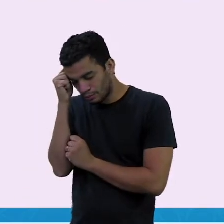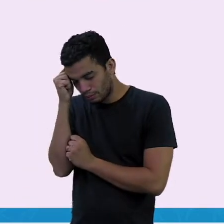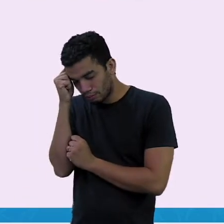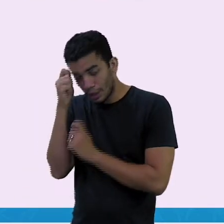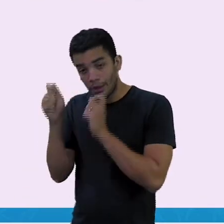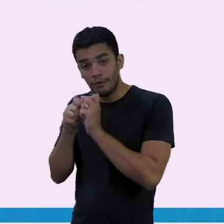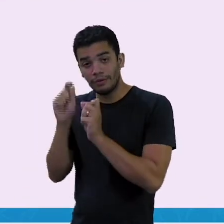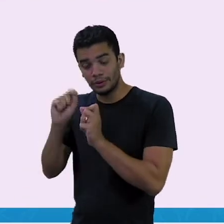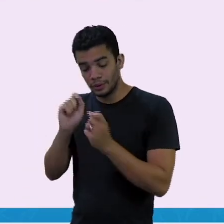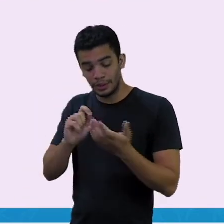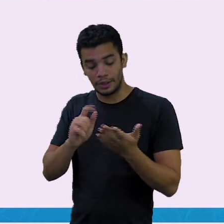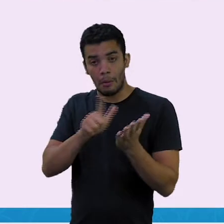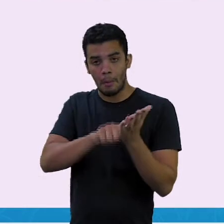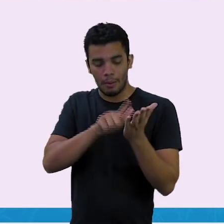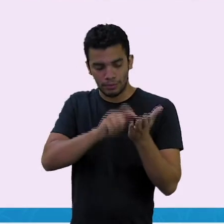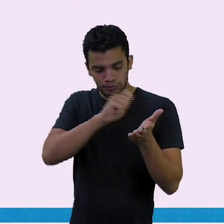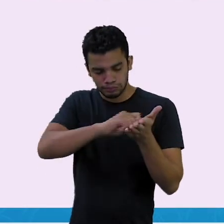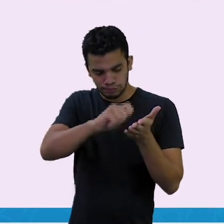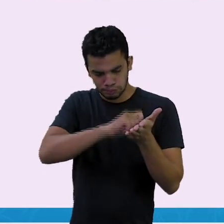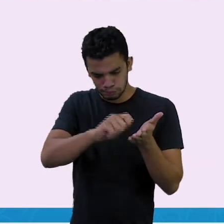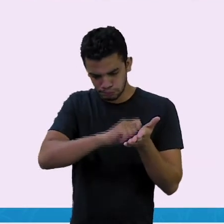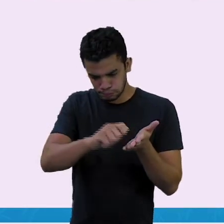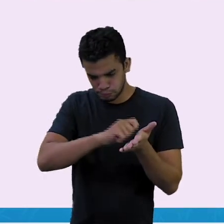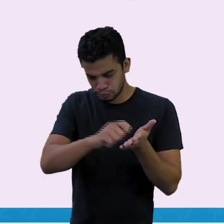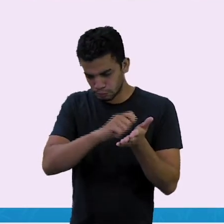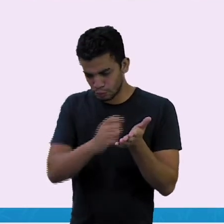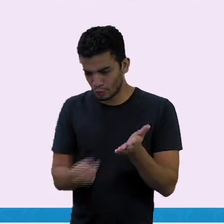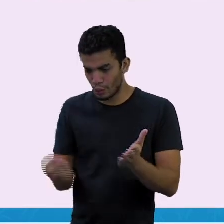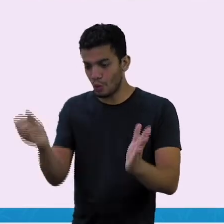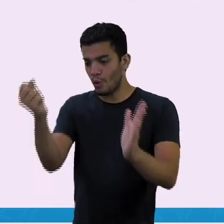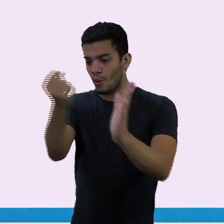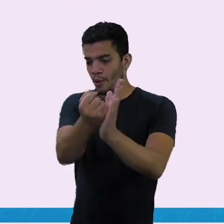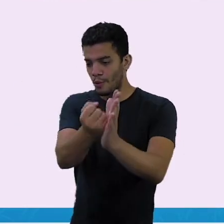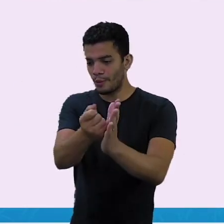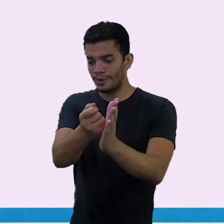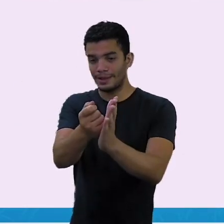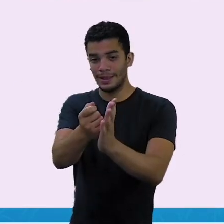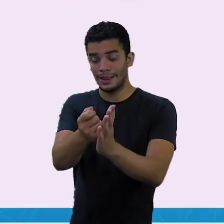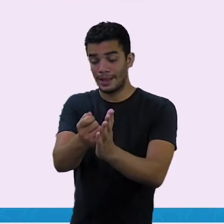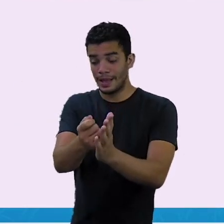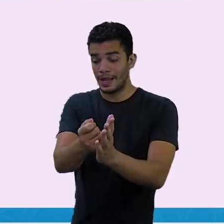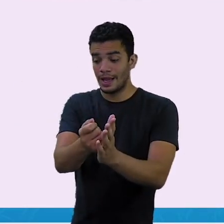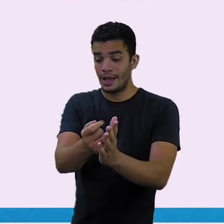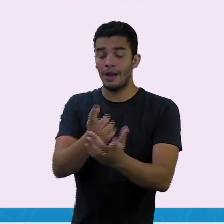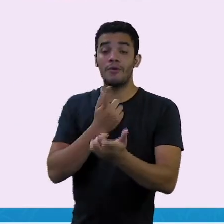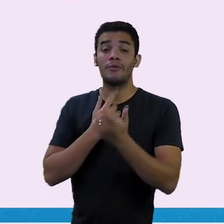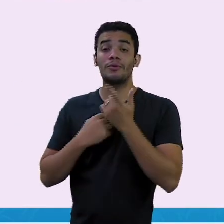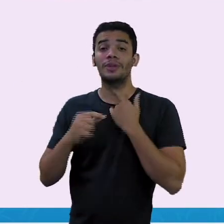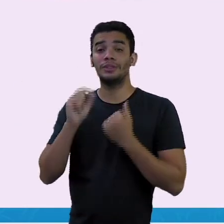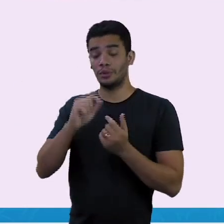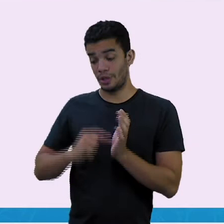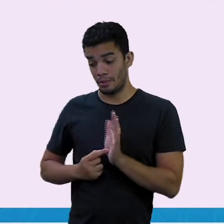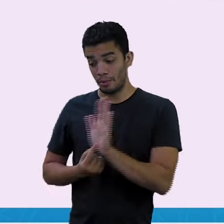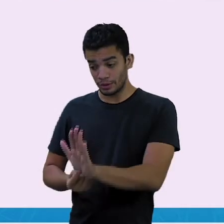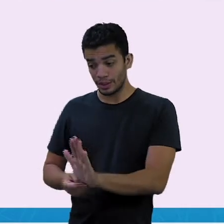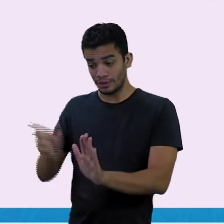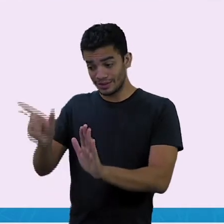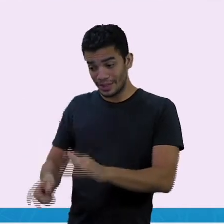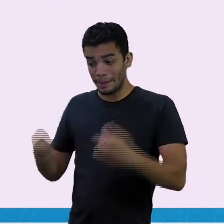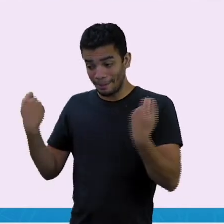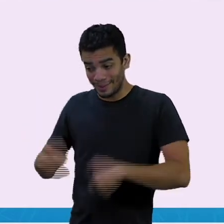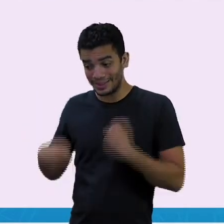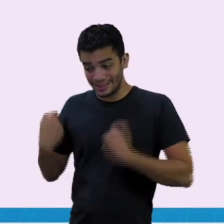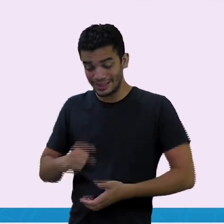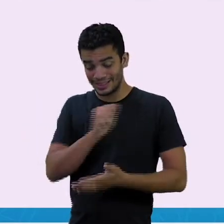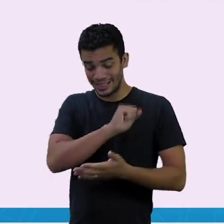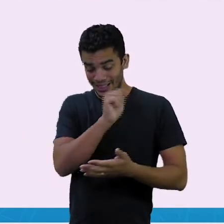O que ela queria que o filho fizesse? Que não deixasse de fazer as tarefas e colocasse comida